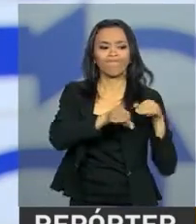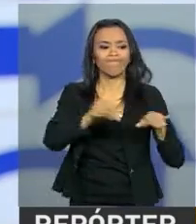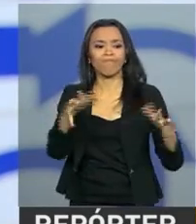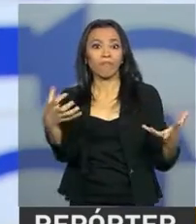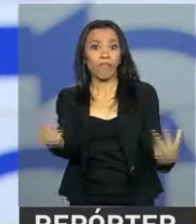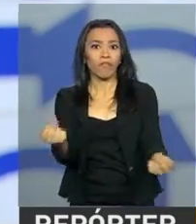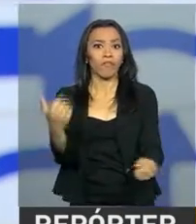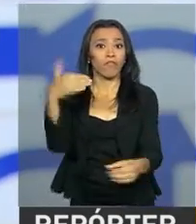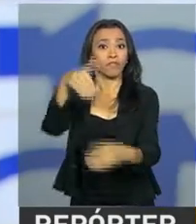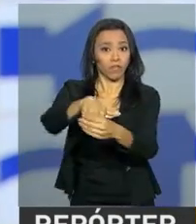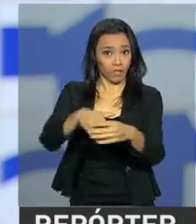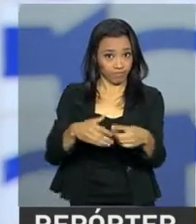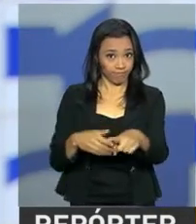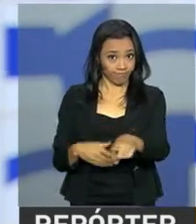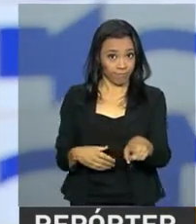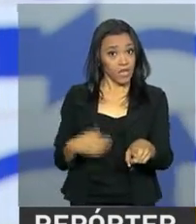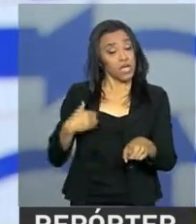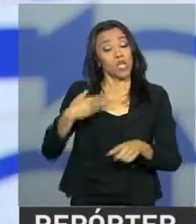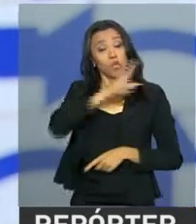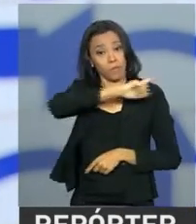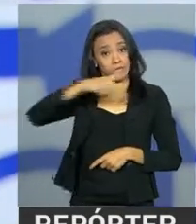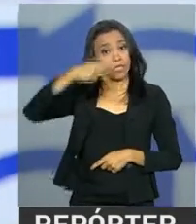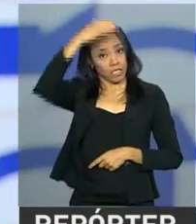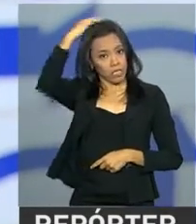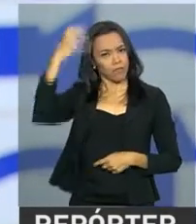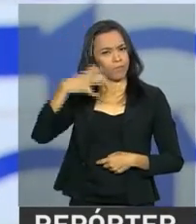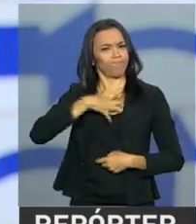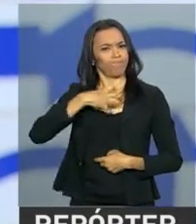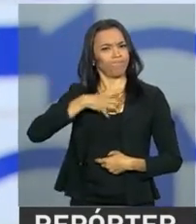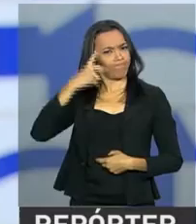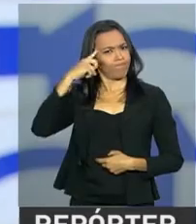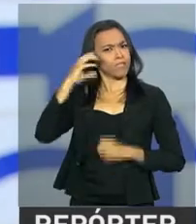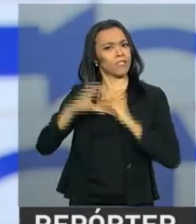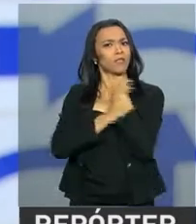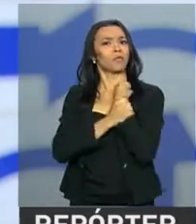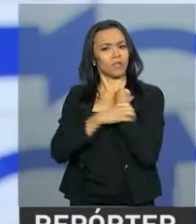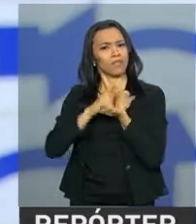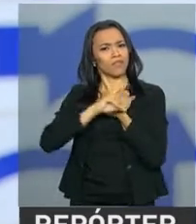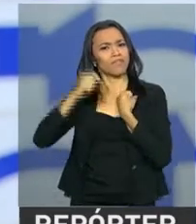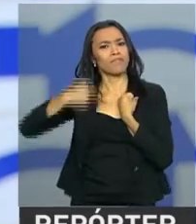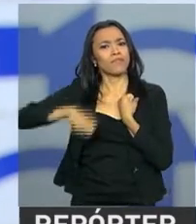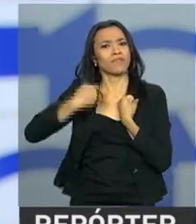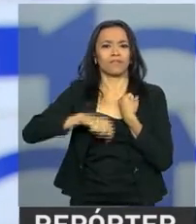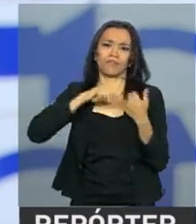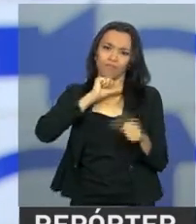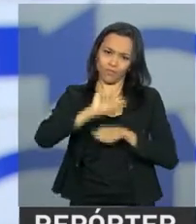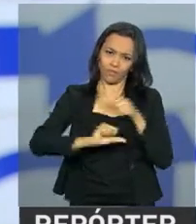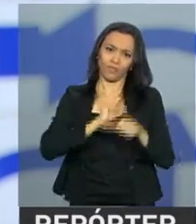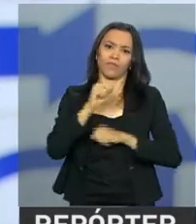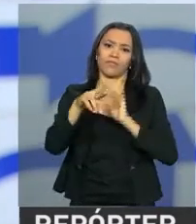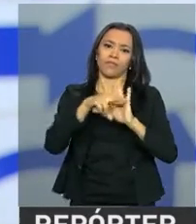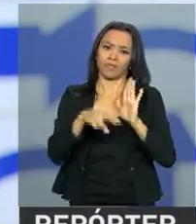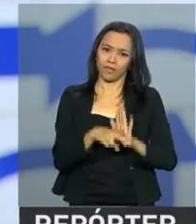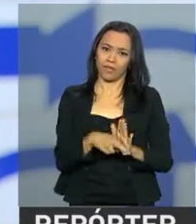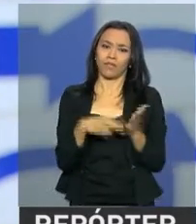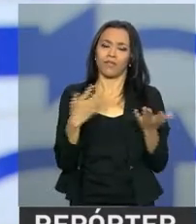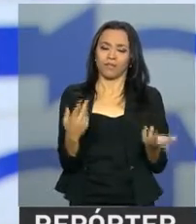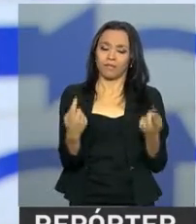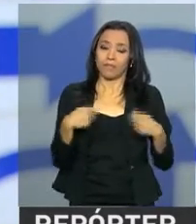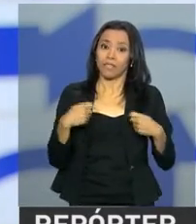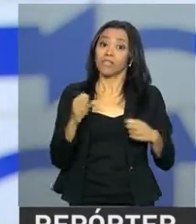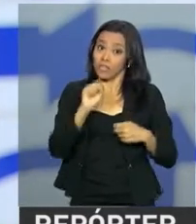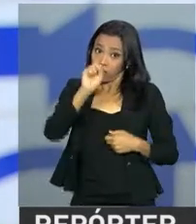porque o presidente Michel tem convicção, tem conhecimento e sabe que precisa fazer as reformas. E vai haver, sim,